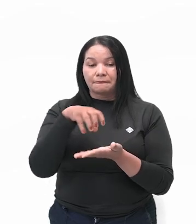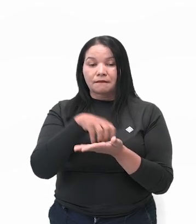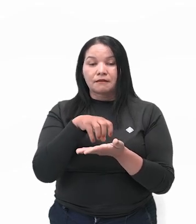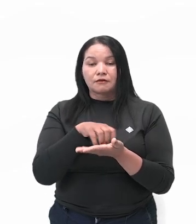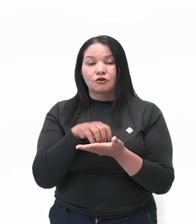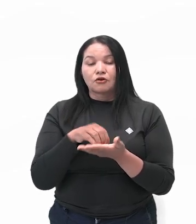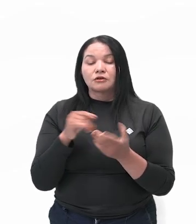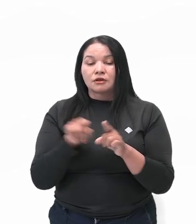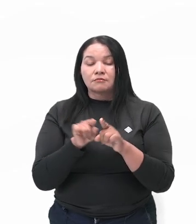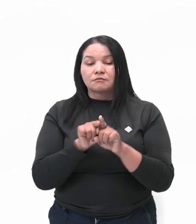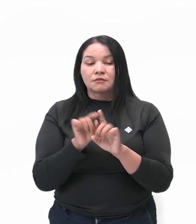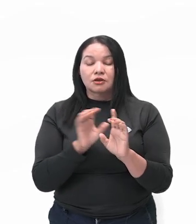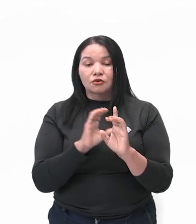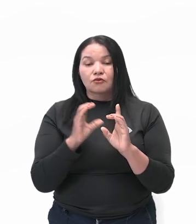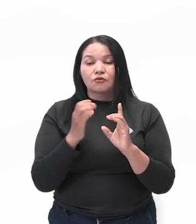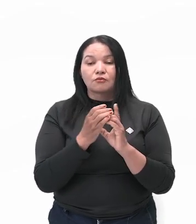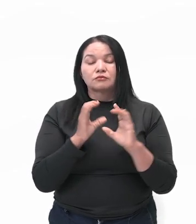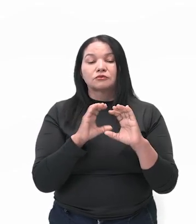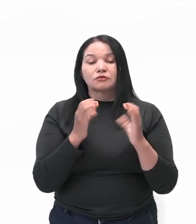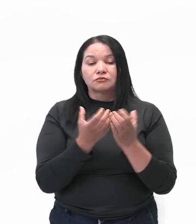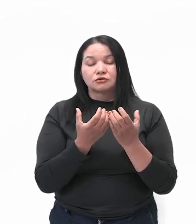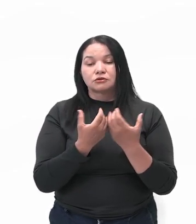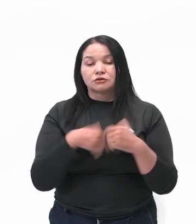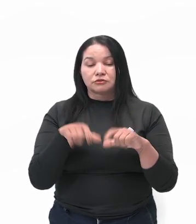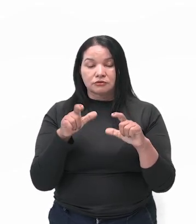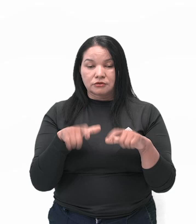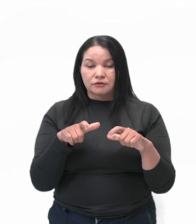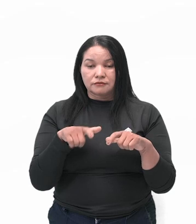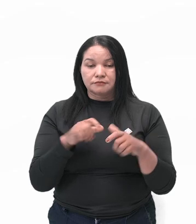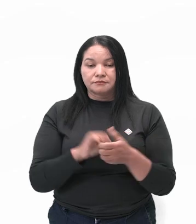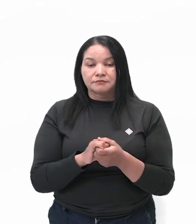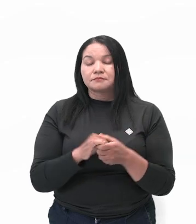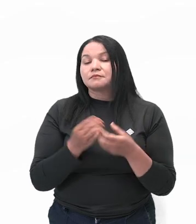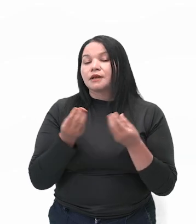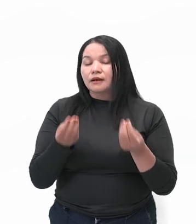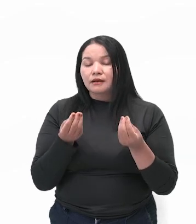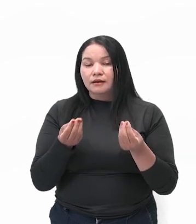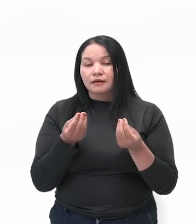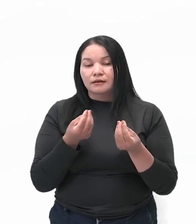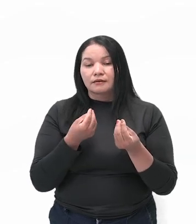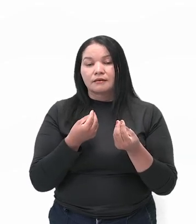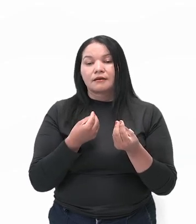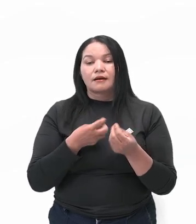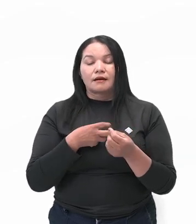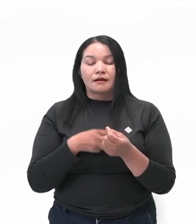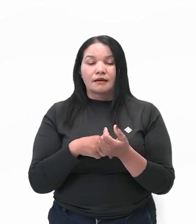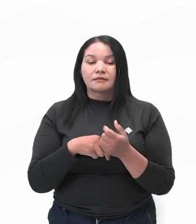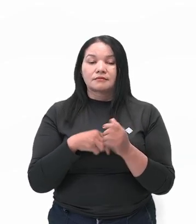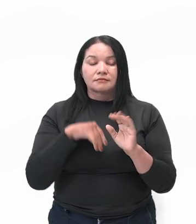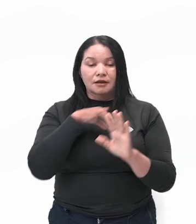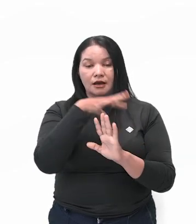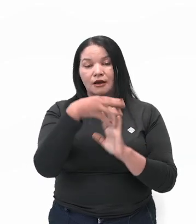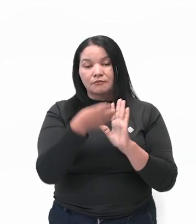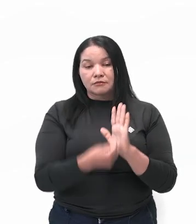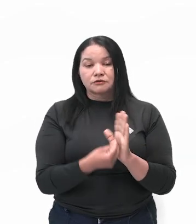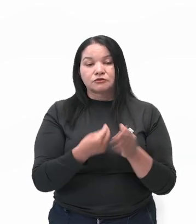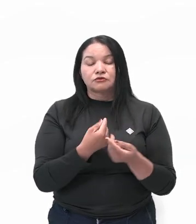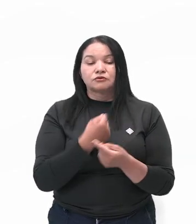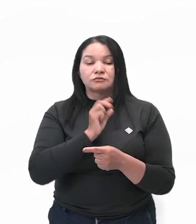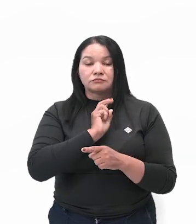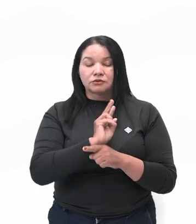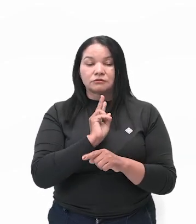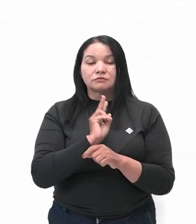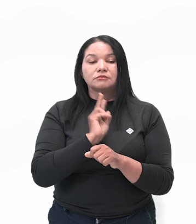comunidades locais. Para quê? Para proteger a Amazônia, como a gente já viu aí o